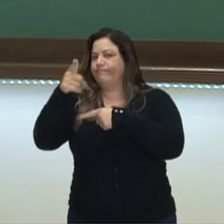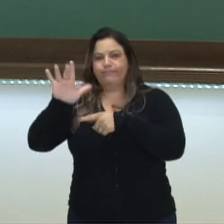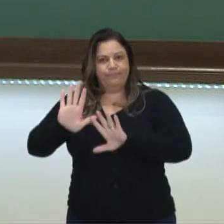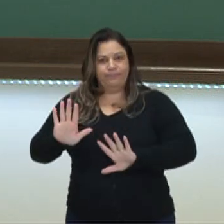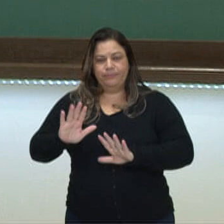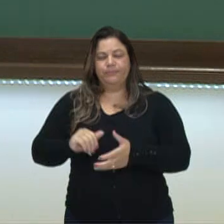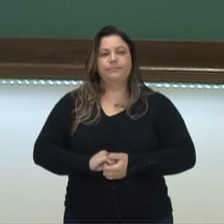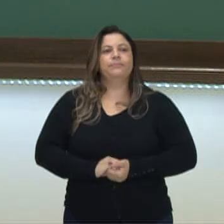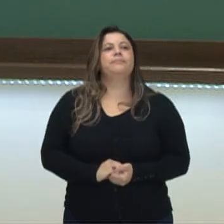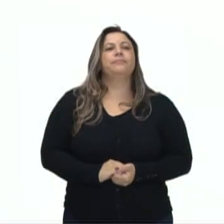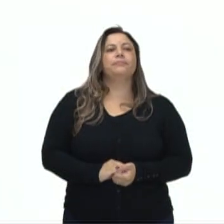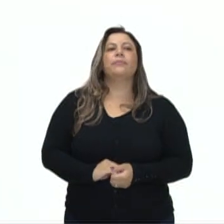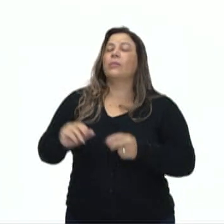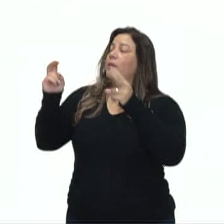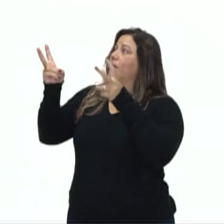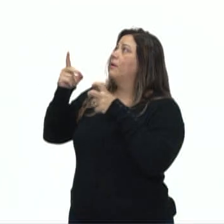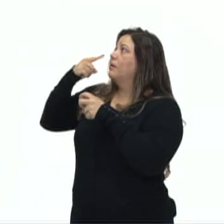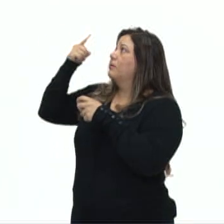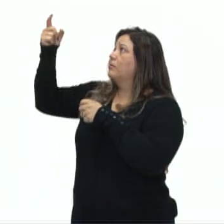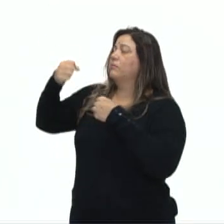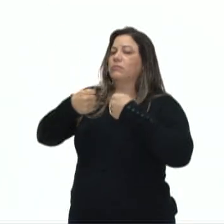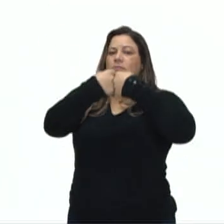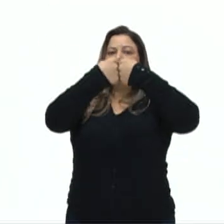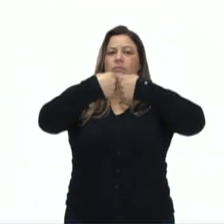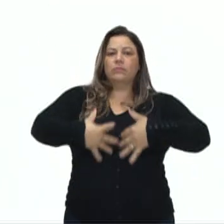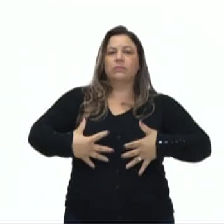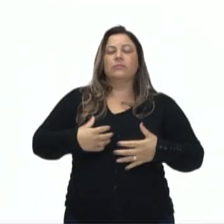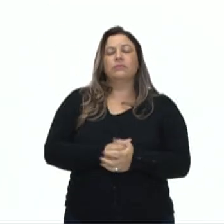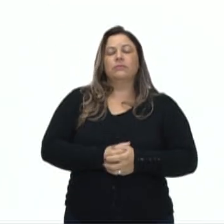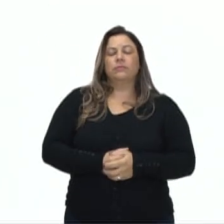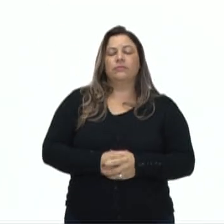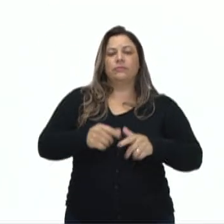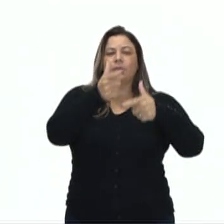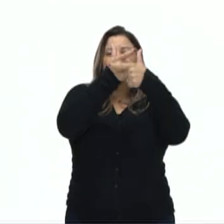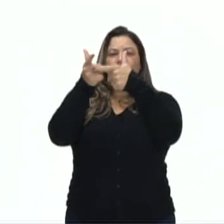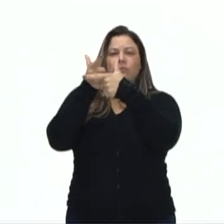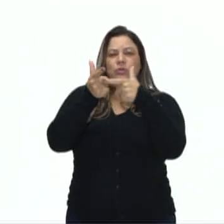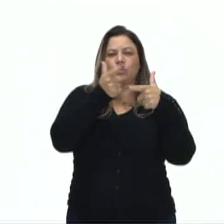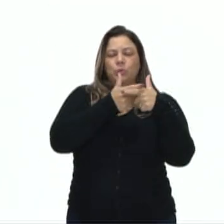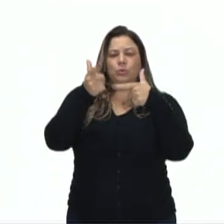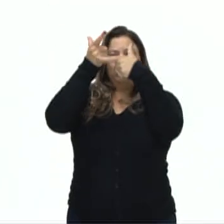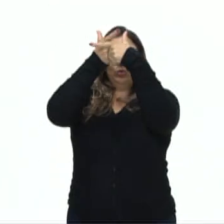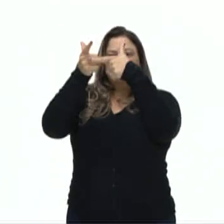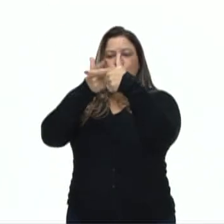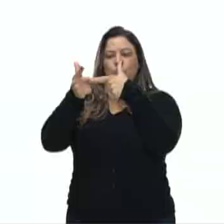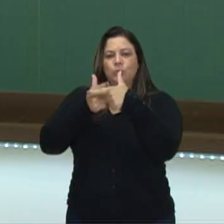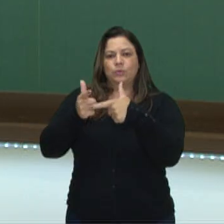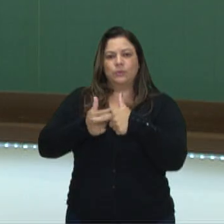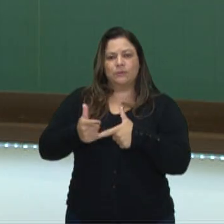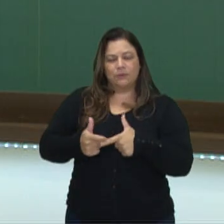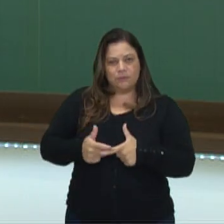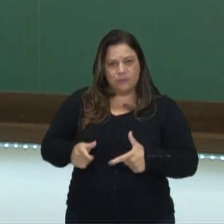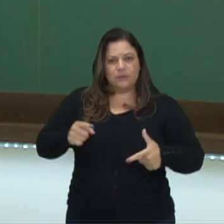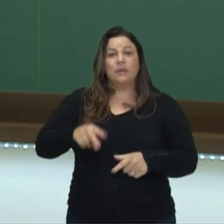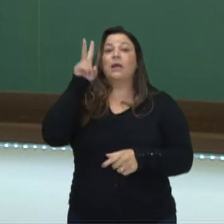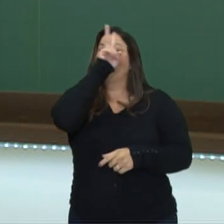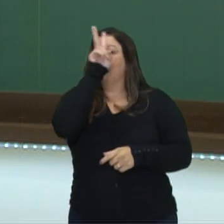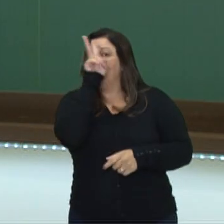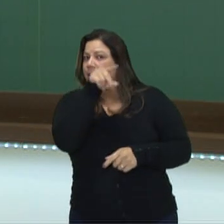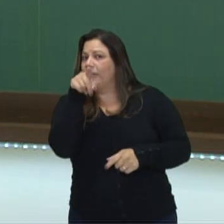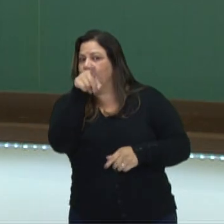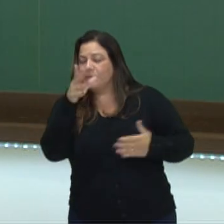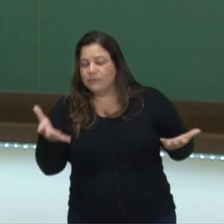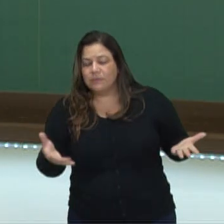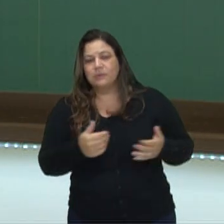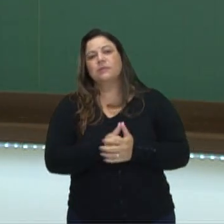comigo. 225 dá por 3, dá 75. São divisões, tá? Para quem não lembra o que a gente está fazendo, a gente está dividindo por